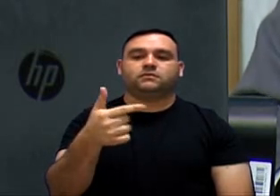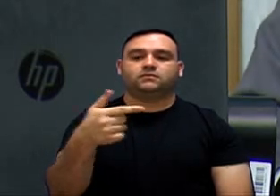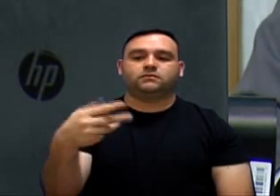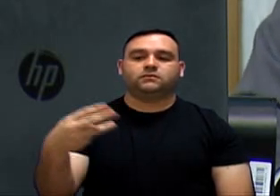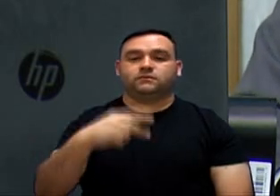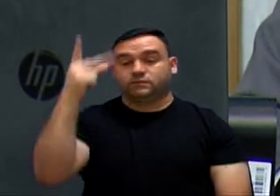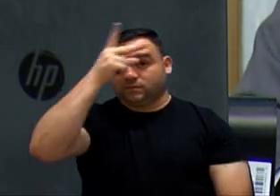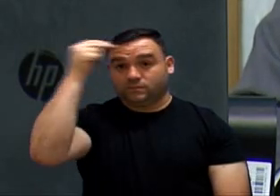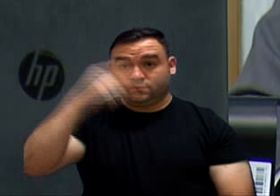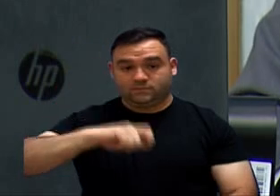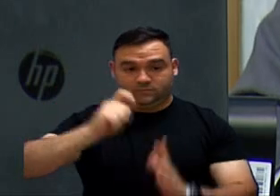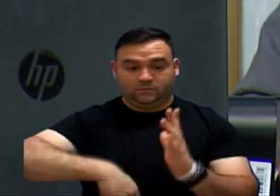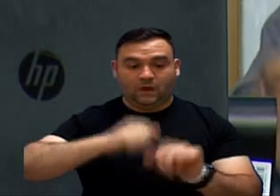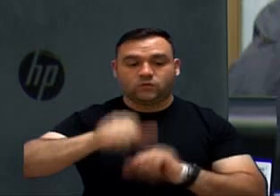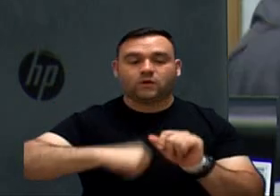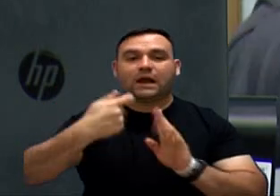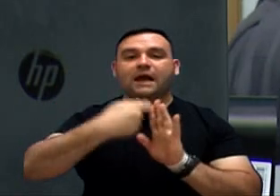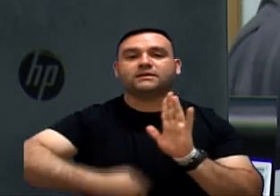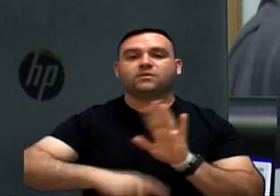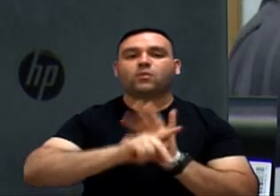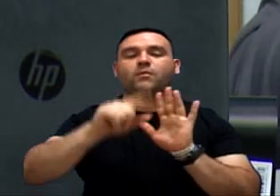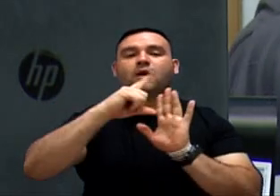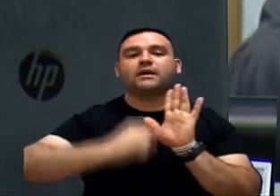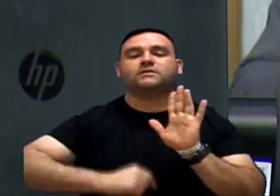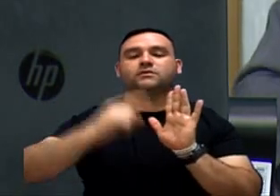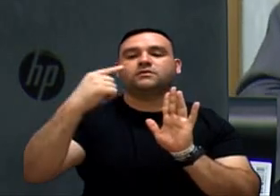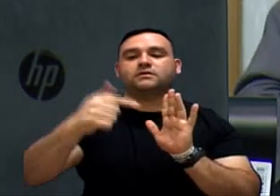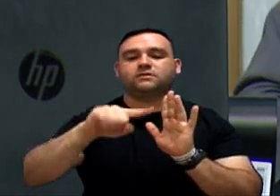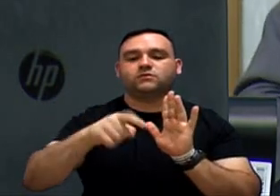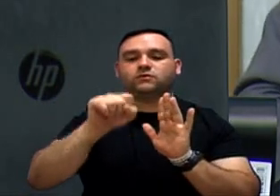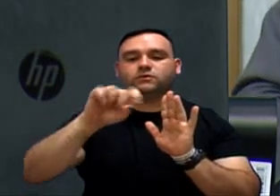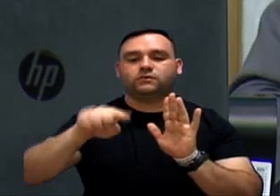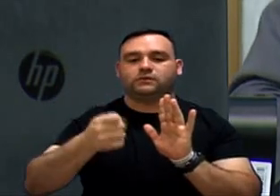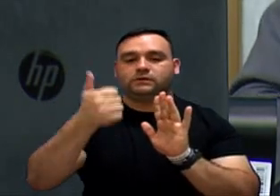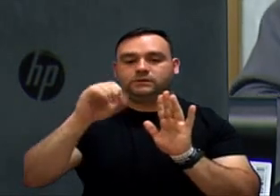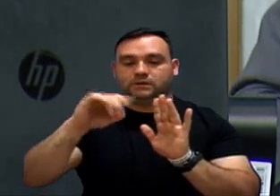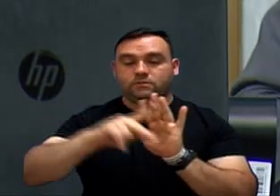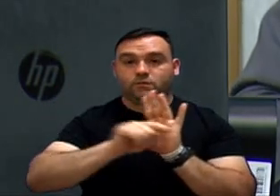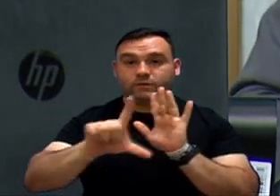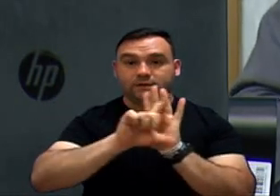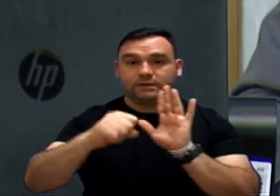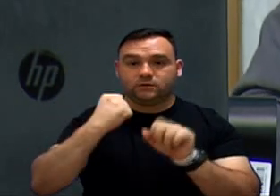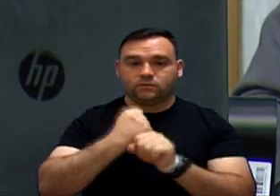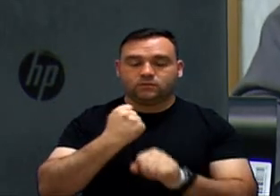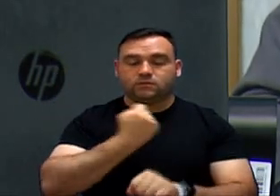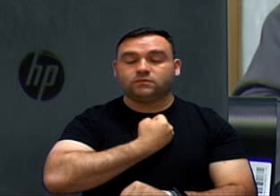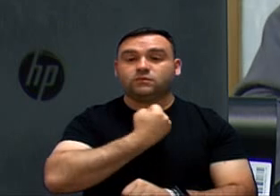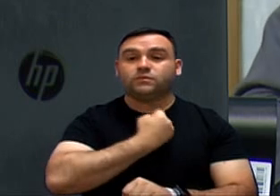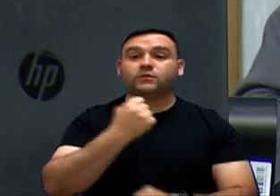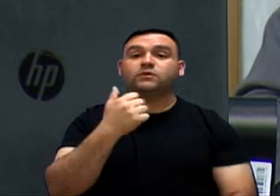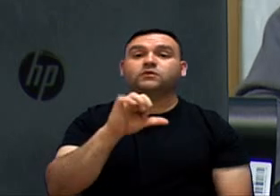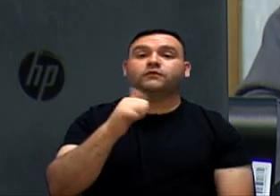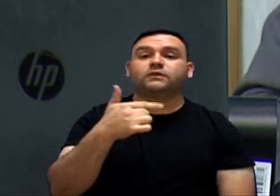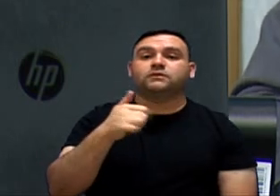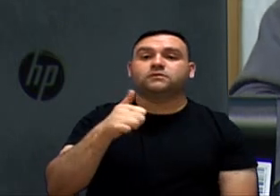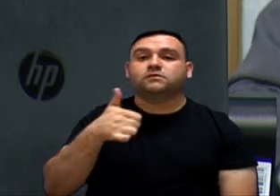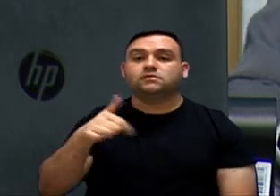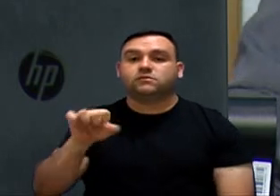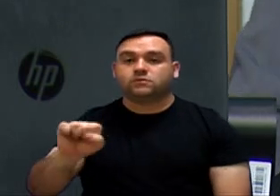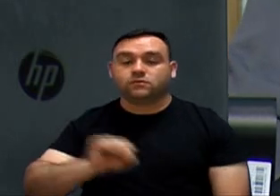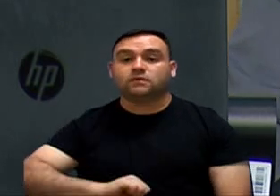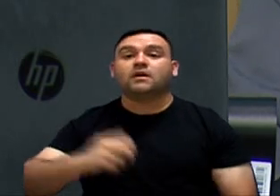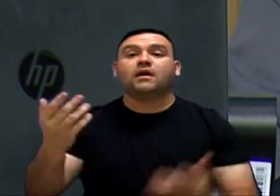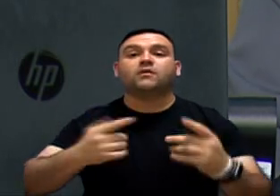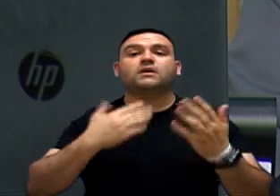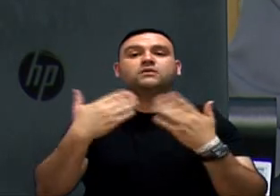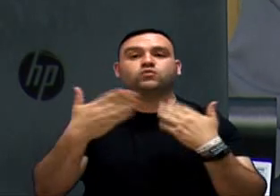157-2023 do Executivo, que altera a redação dos artigos 7, 8, 9 e 10 da Lei Municipal 11.928. Eu